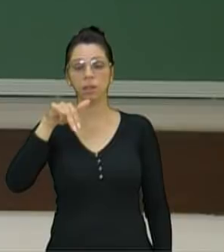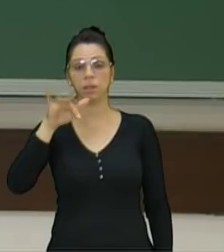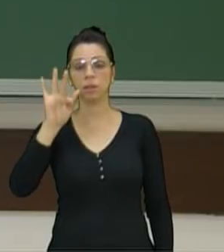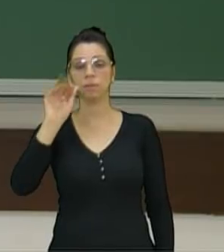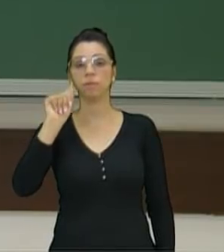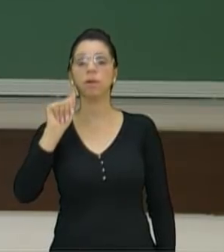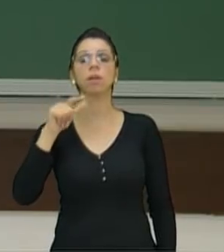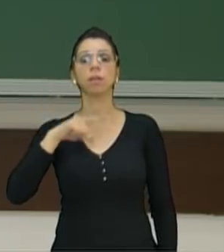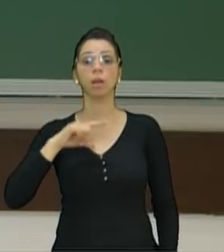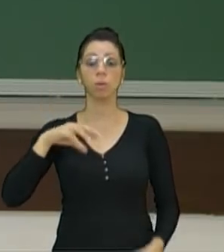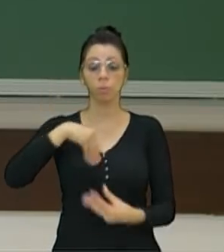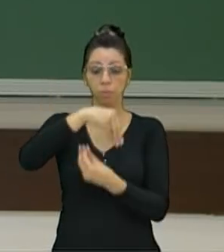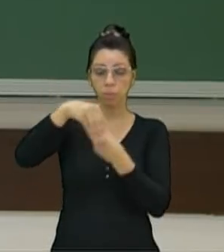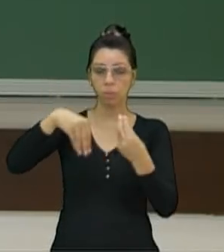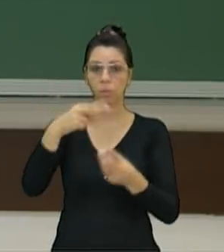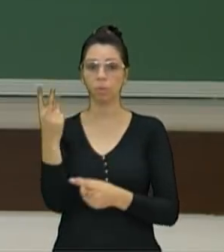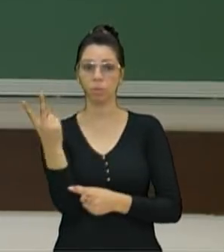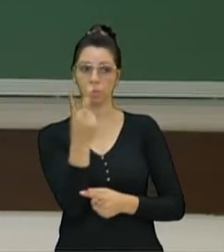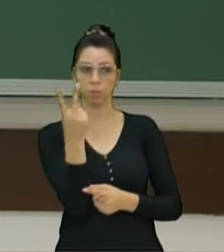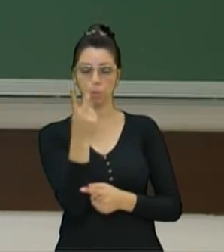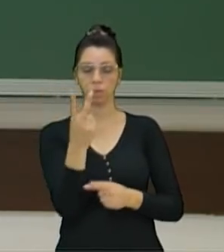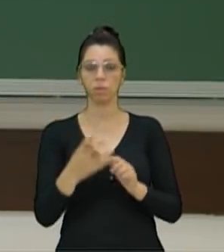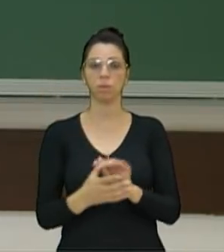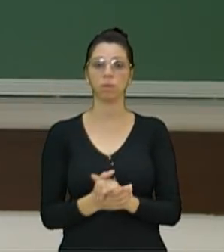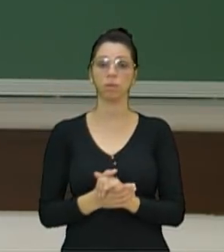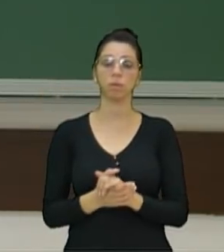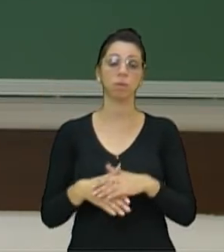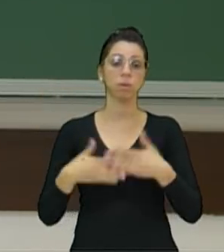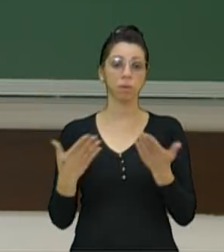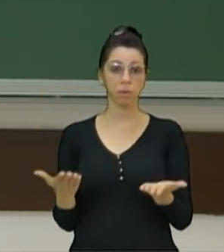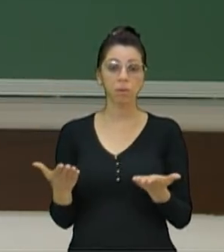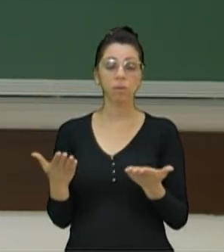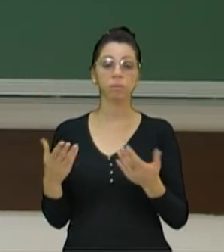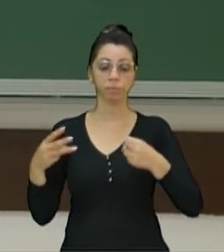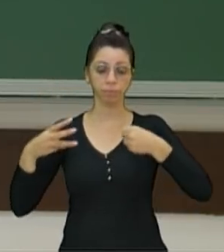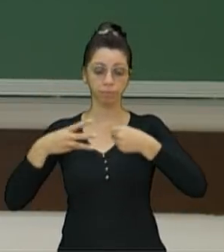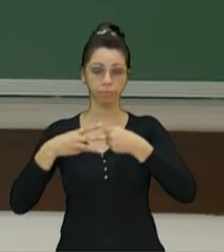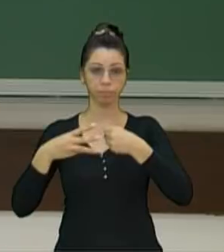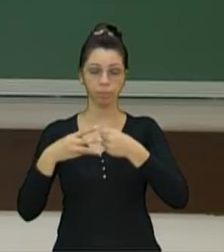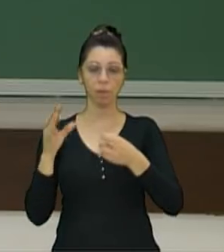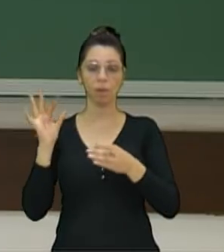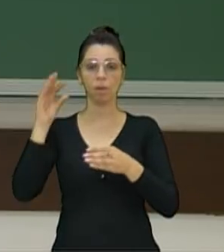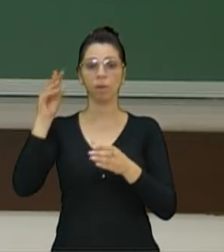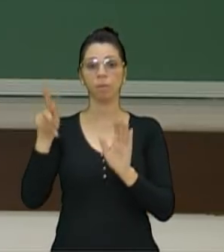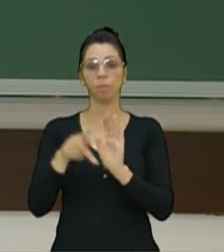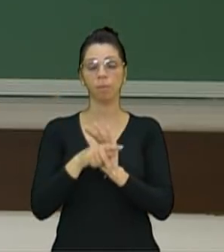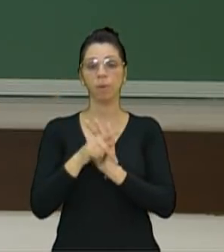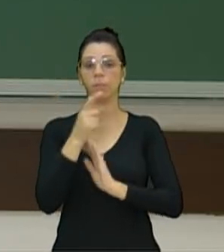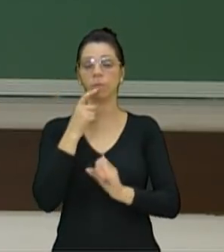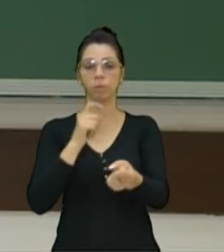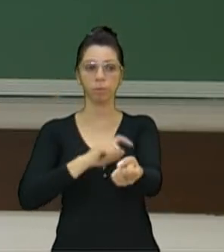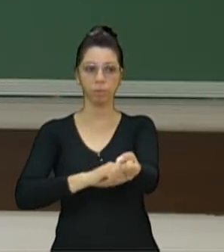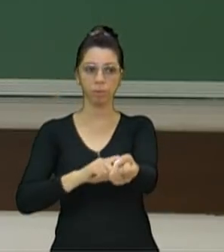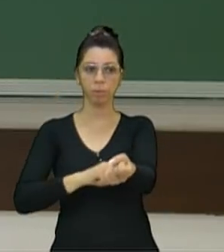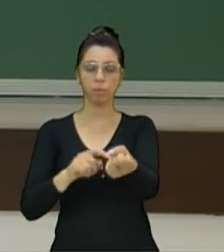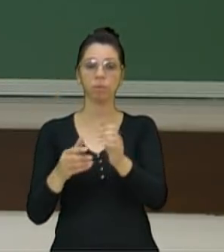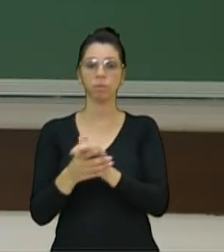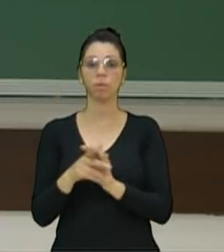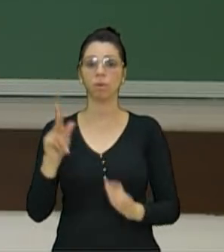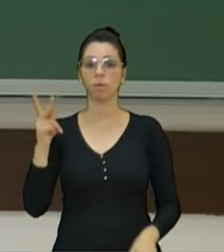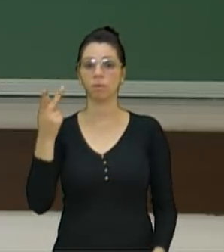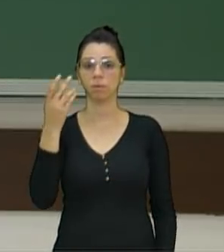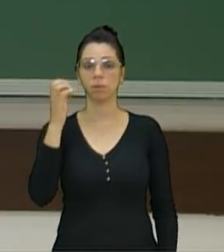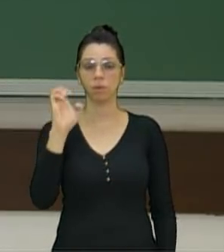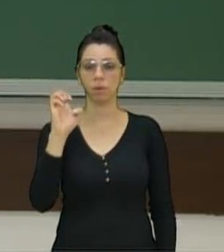glóbulos brancos. Então, a única das células do sangue que não está presente na linfa são as